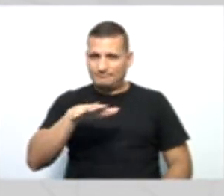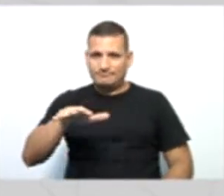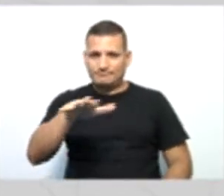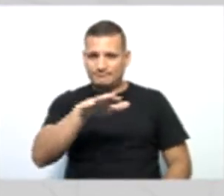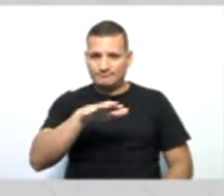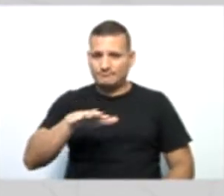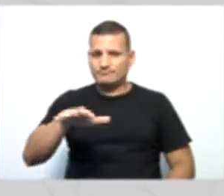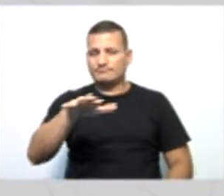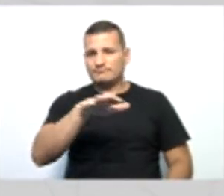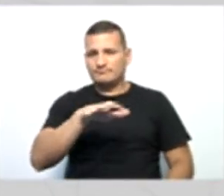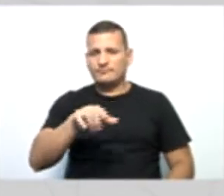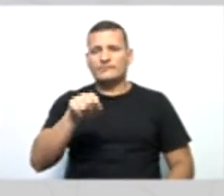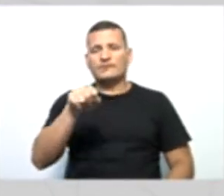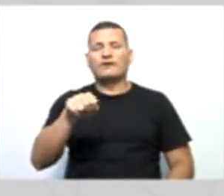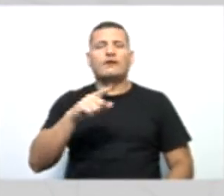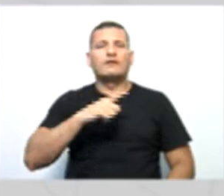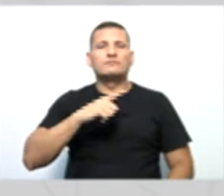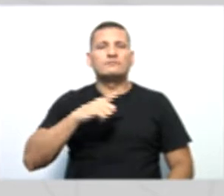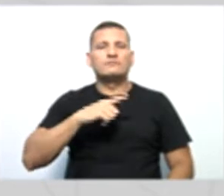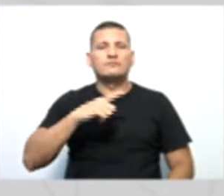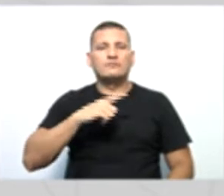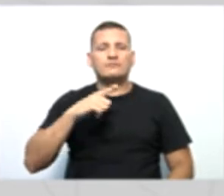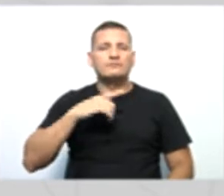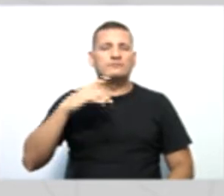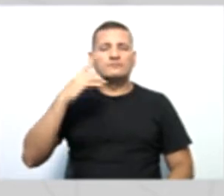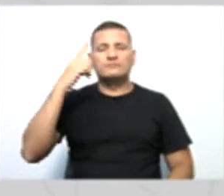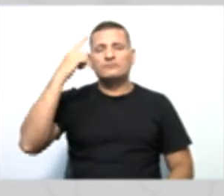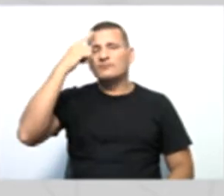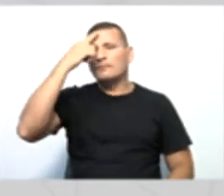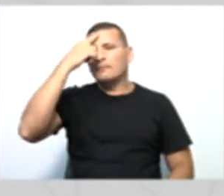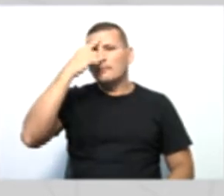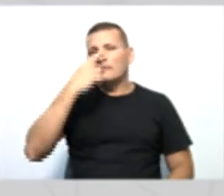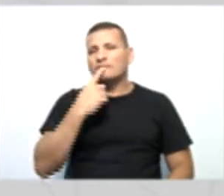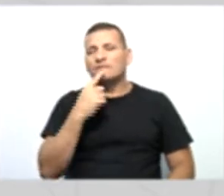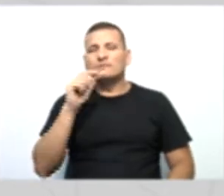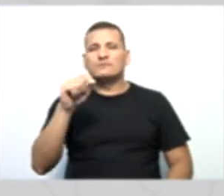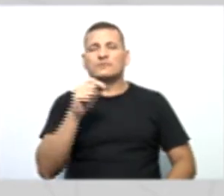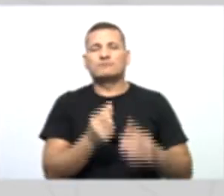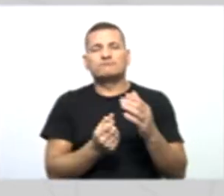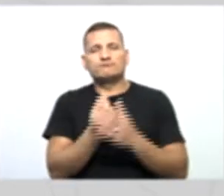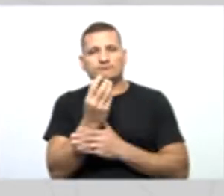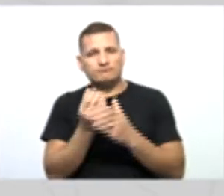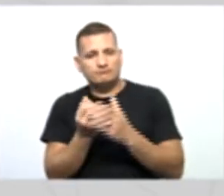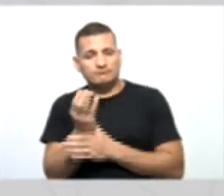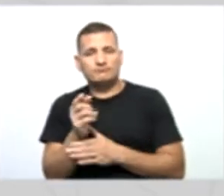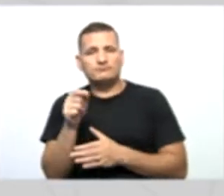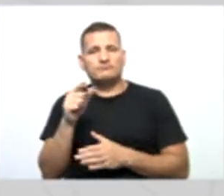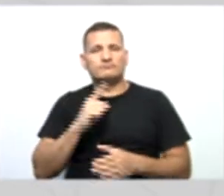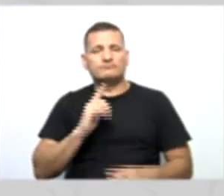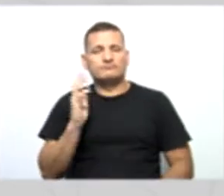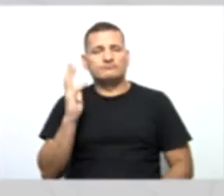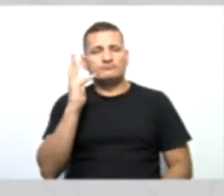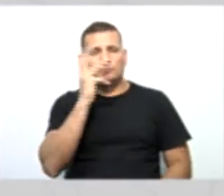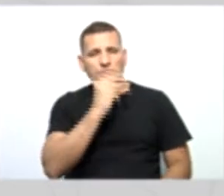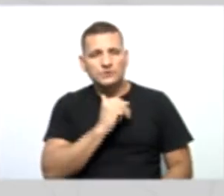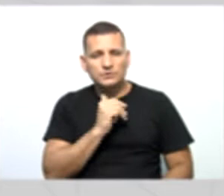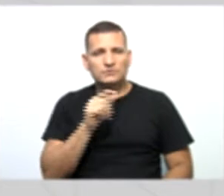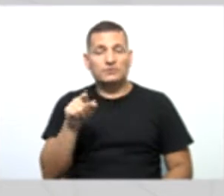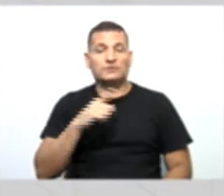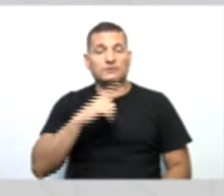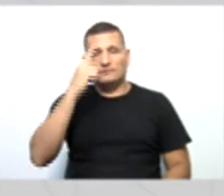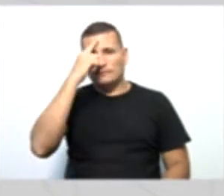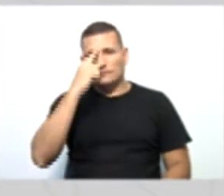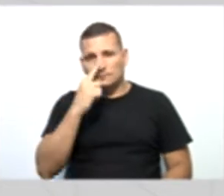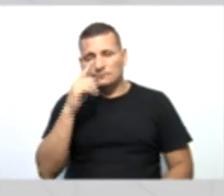ela tem uma vocação de produção. Ela é bonita e ela tem a vocação